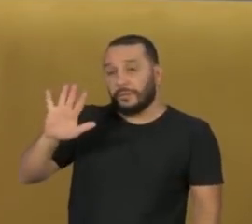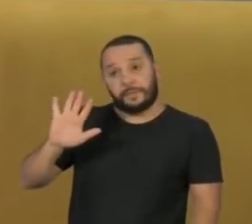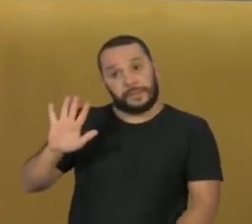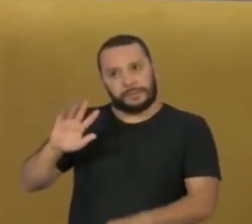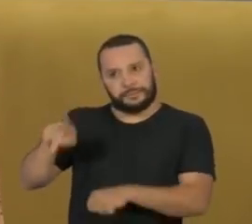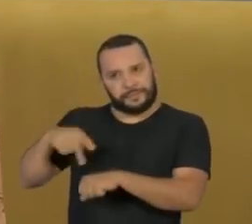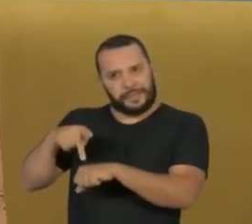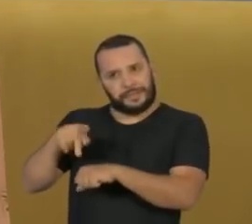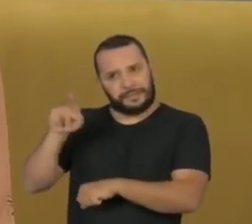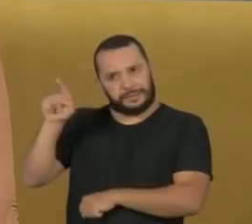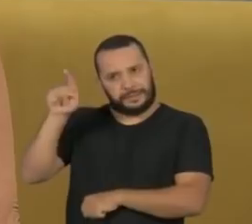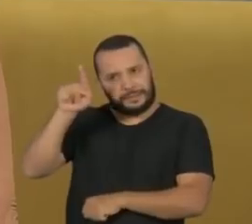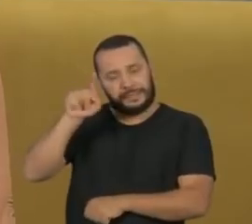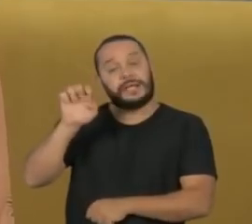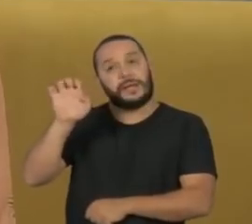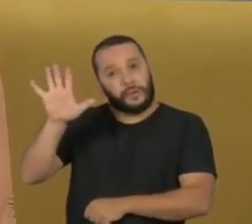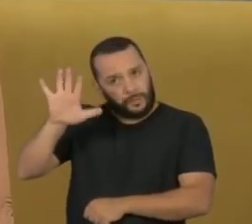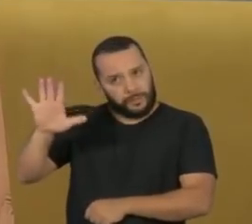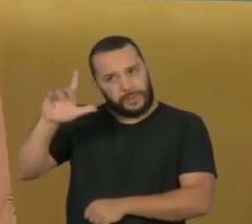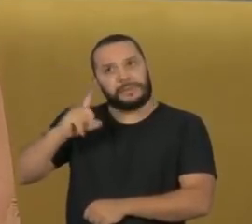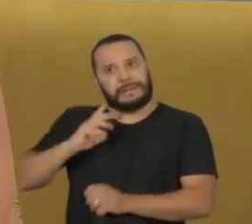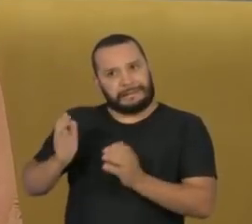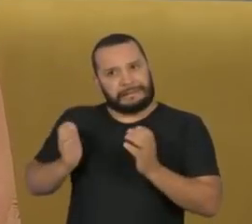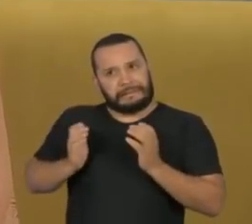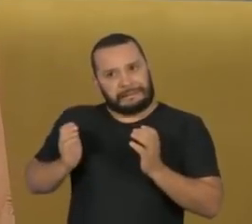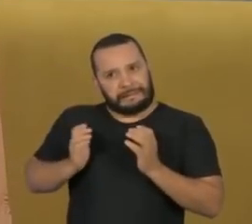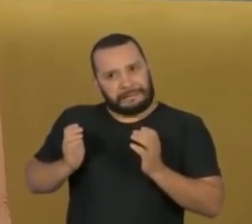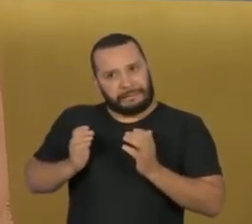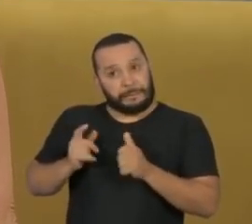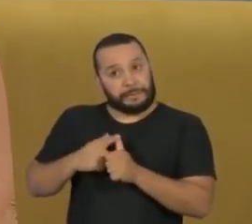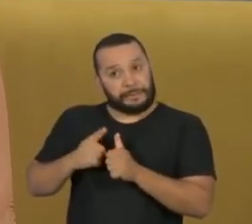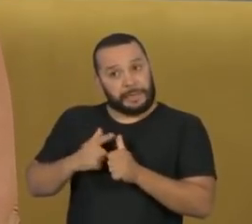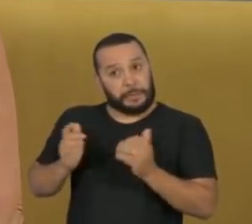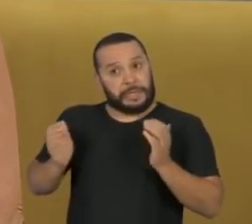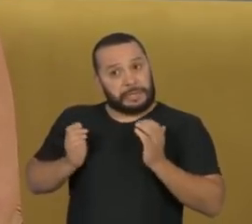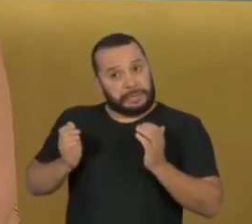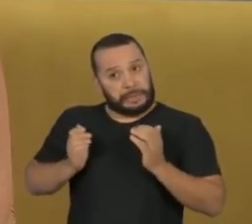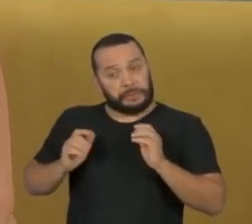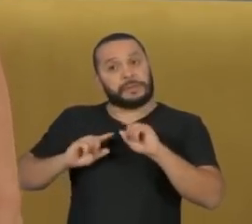europeus primeiro enriqueceram e depois envelheceram, e aqui